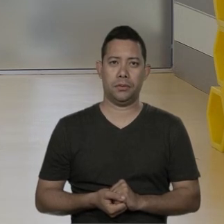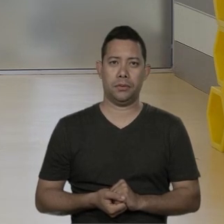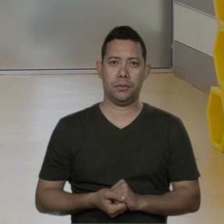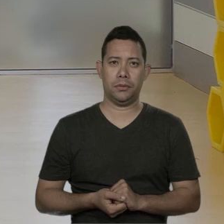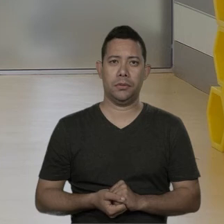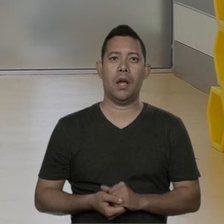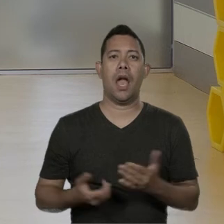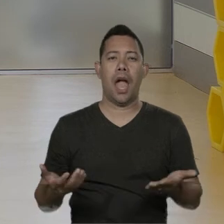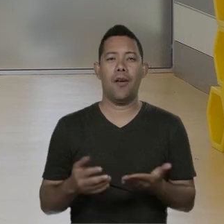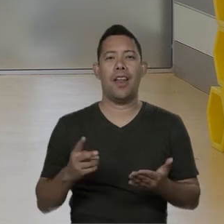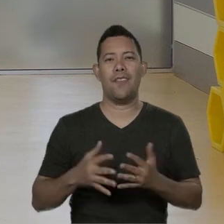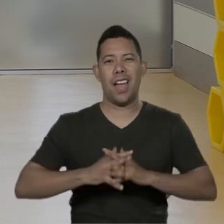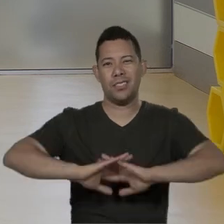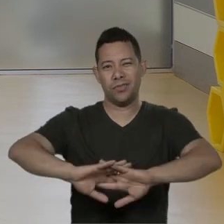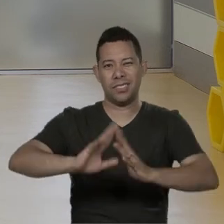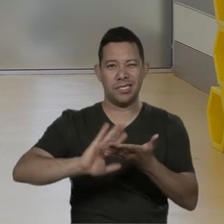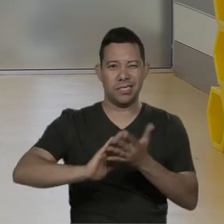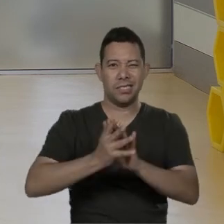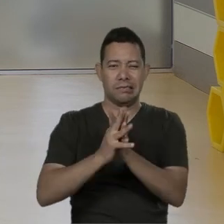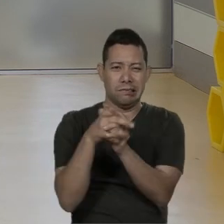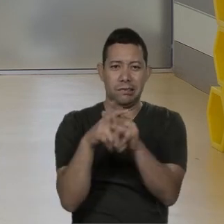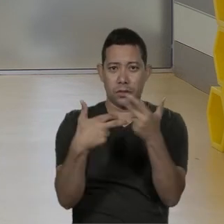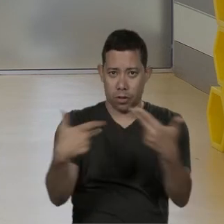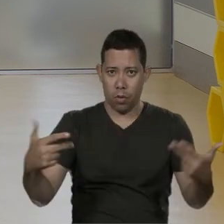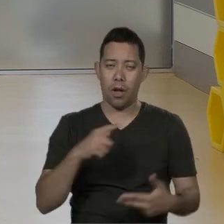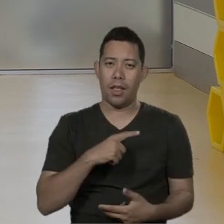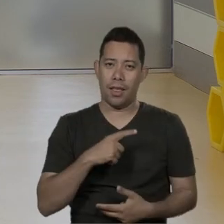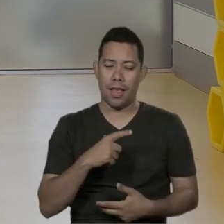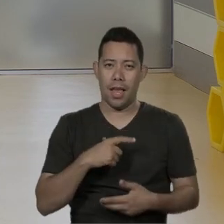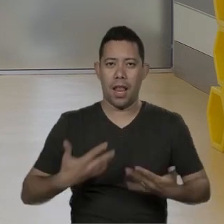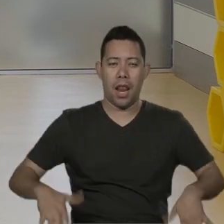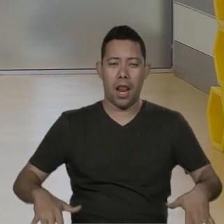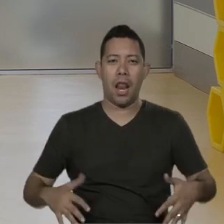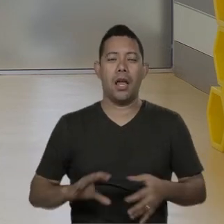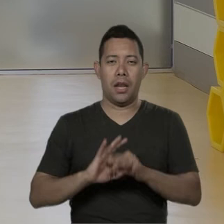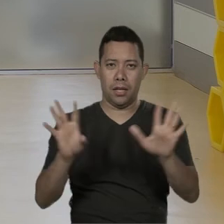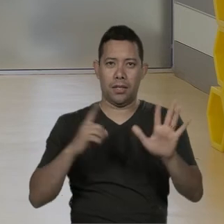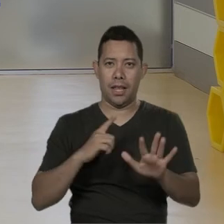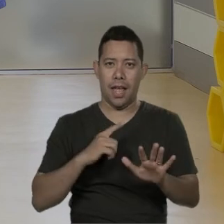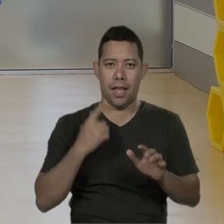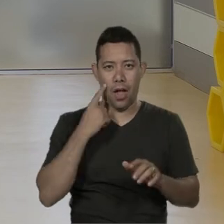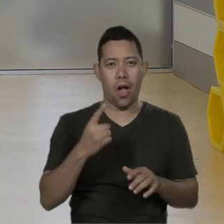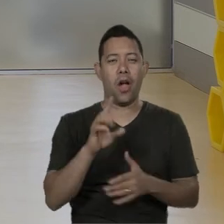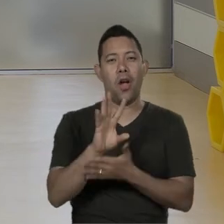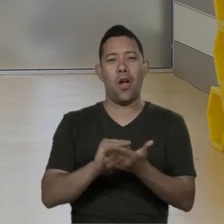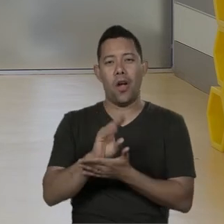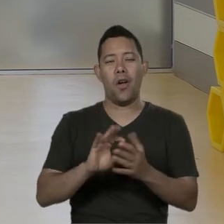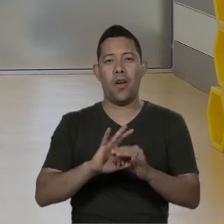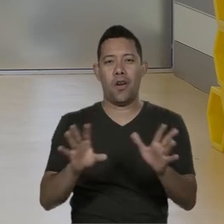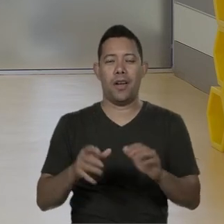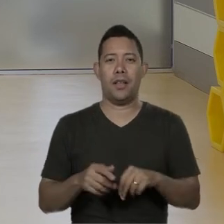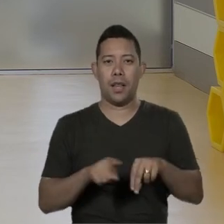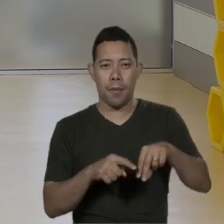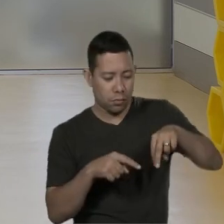Dá aquela espreguiçada grande, dá uma soltada aí nos braços. Relaxa